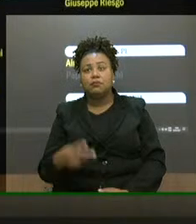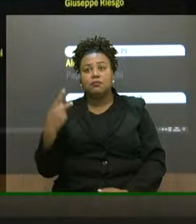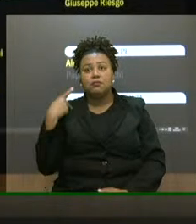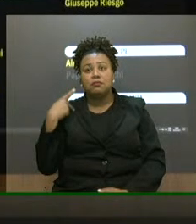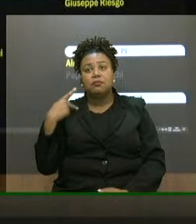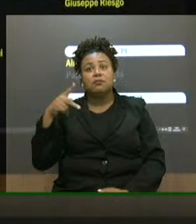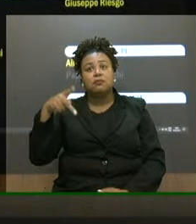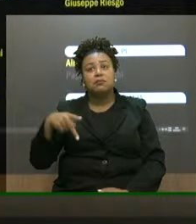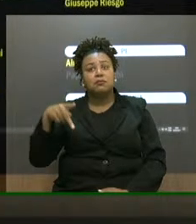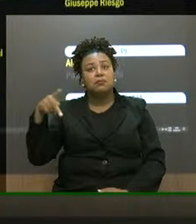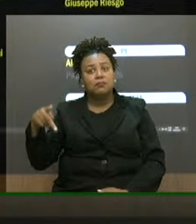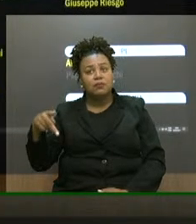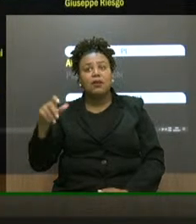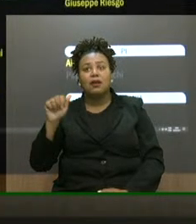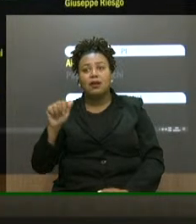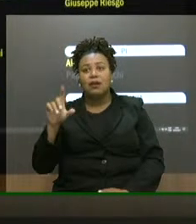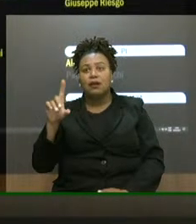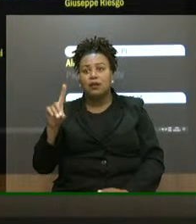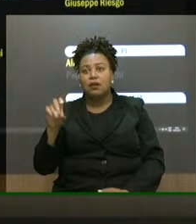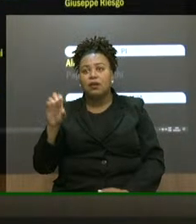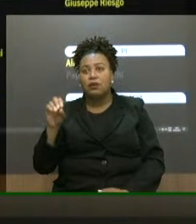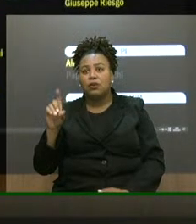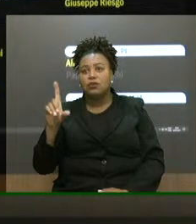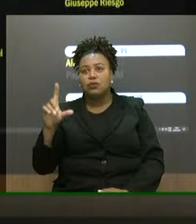Bancada do Partido Progressista, Adolfo Brito.